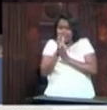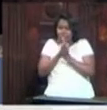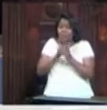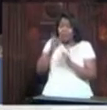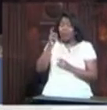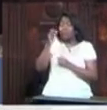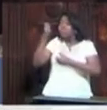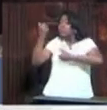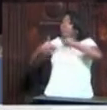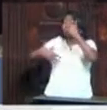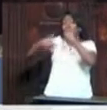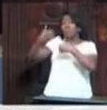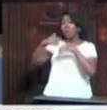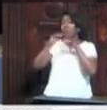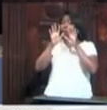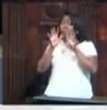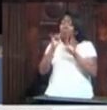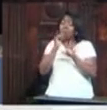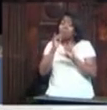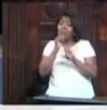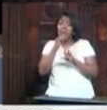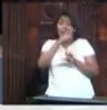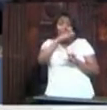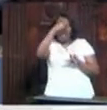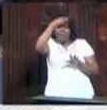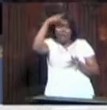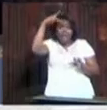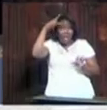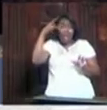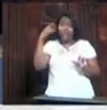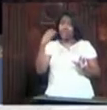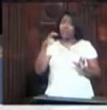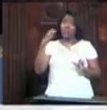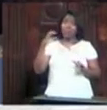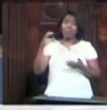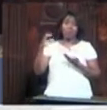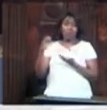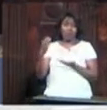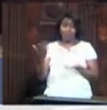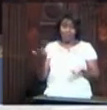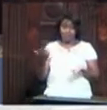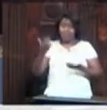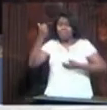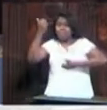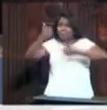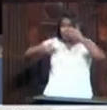trazem como exemplo o município de Niterói para